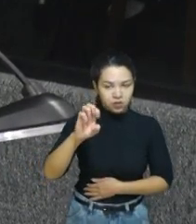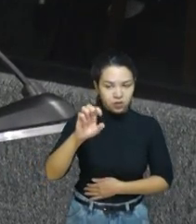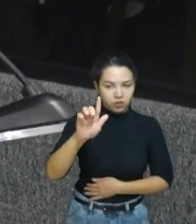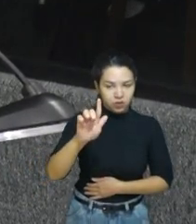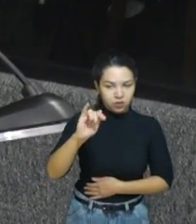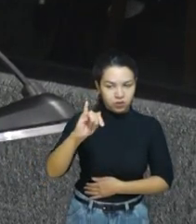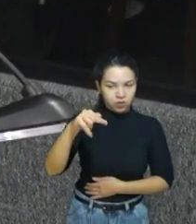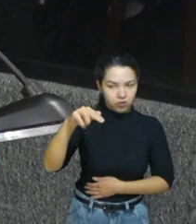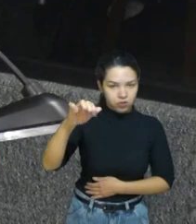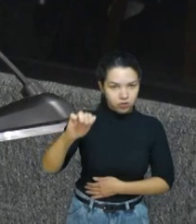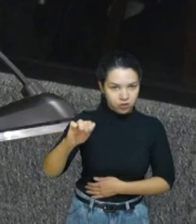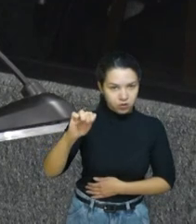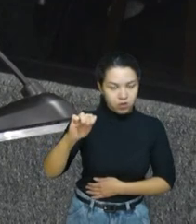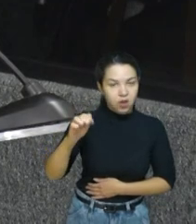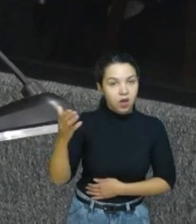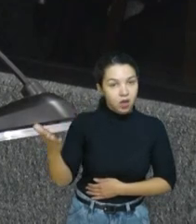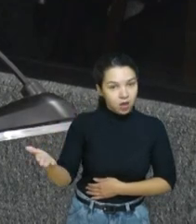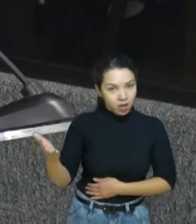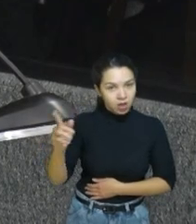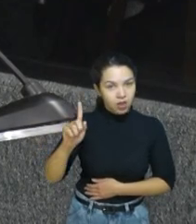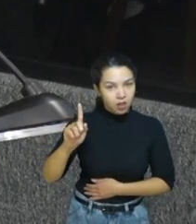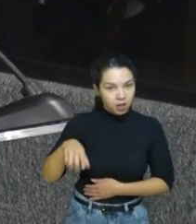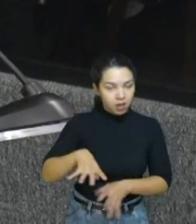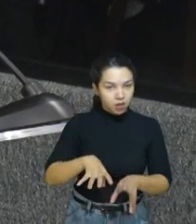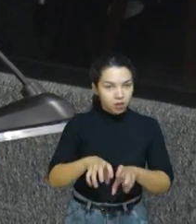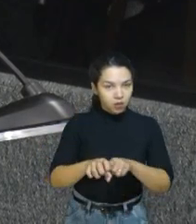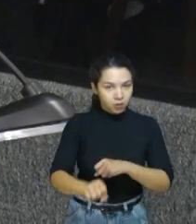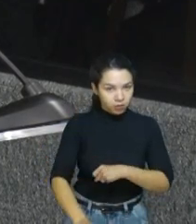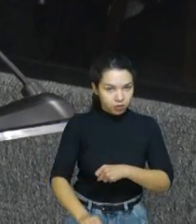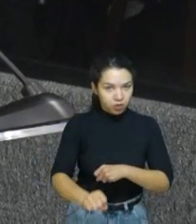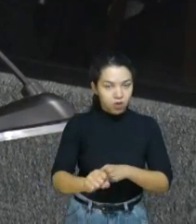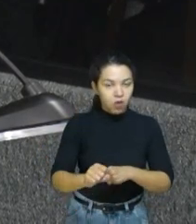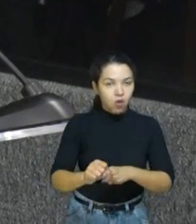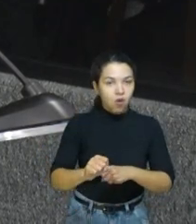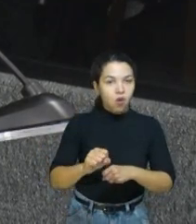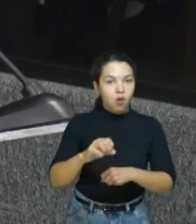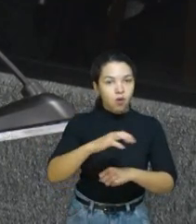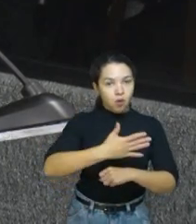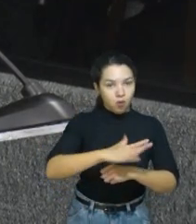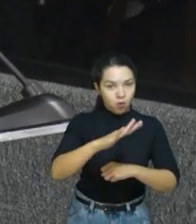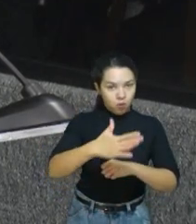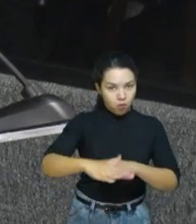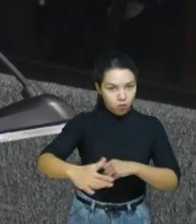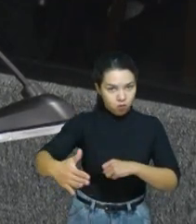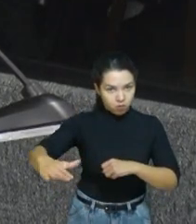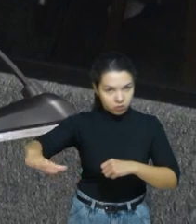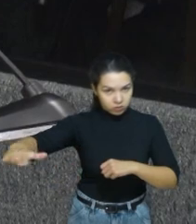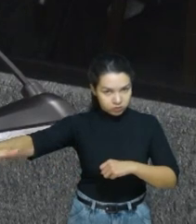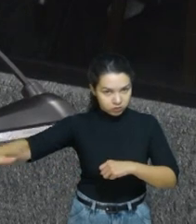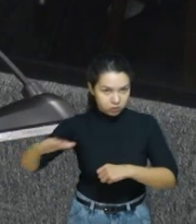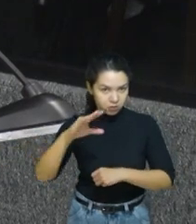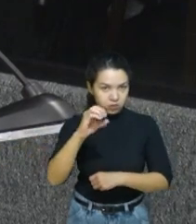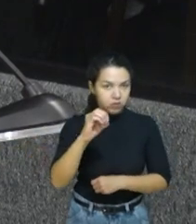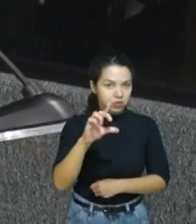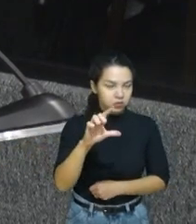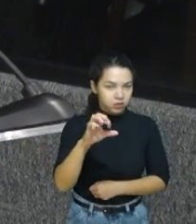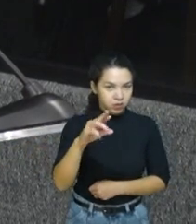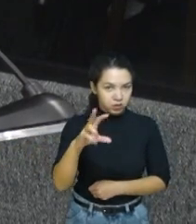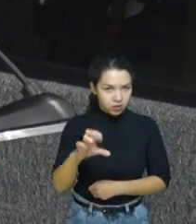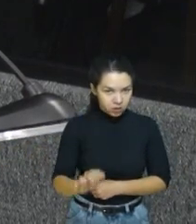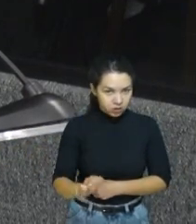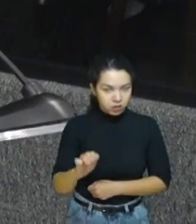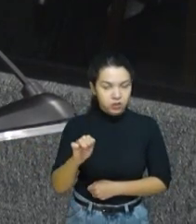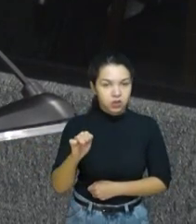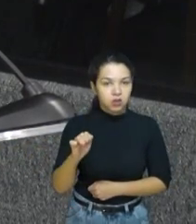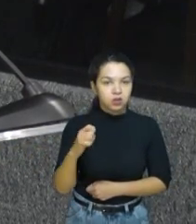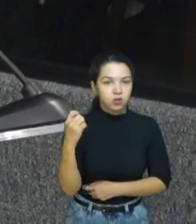A professora Regina Rodrigues, ela possui graduação em Oceanologia pela Fundação da Universidade Federal do Rio